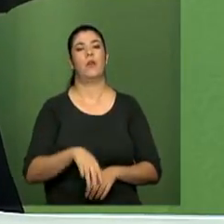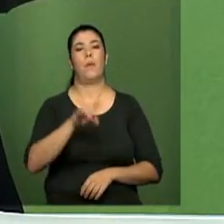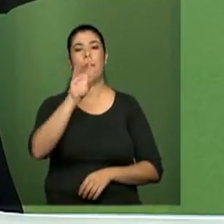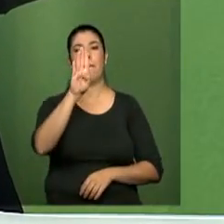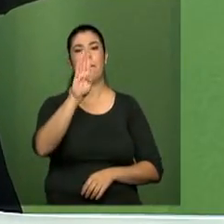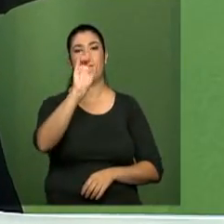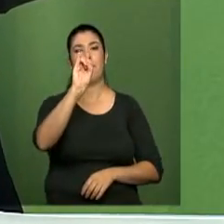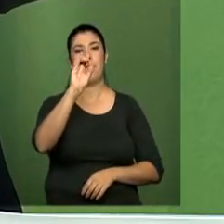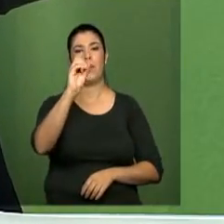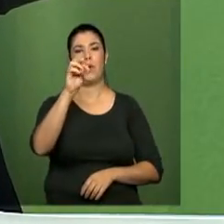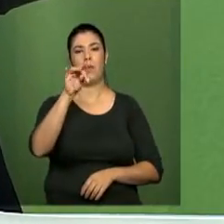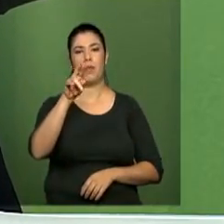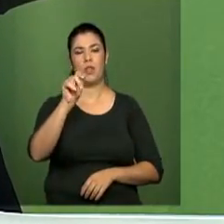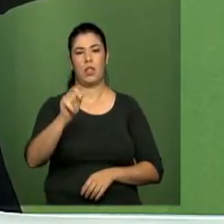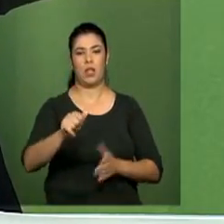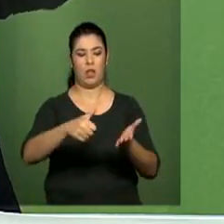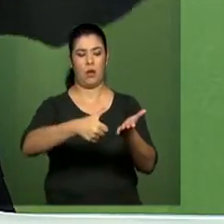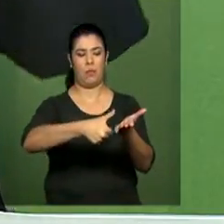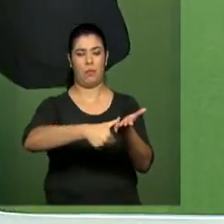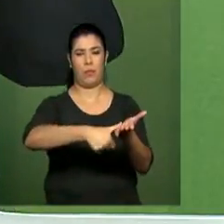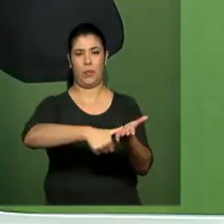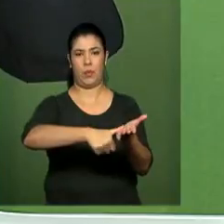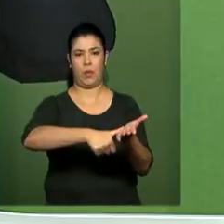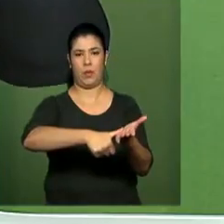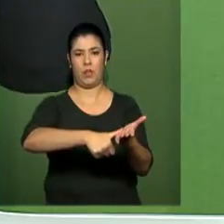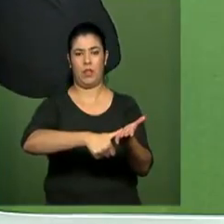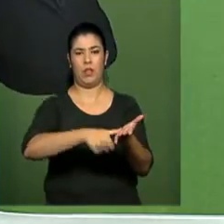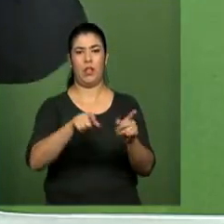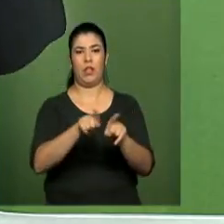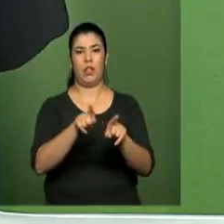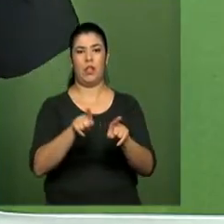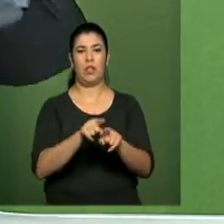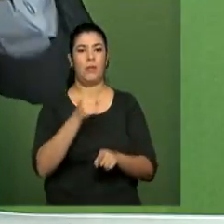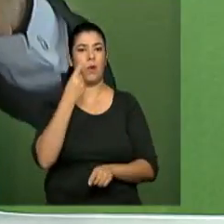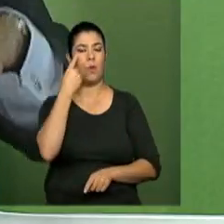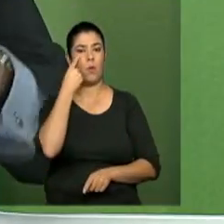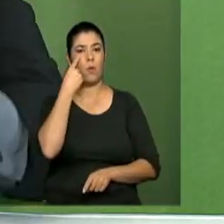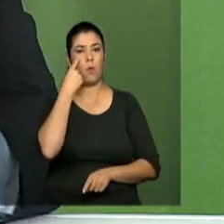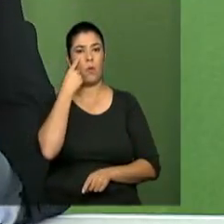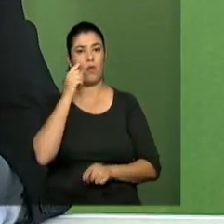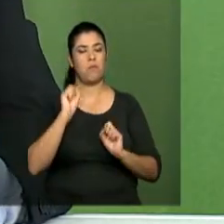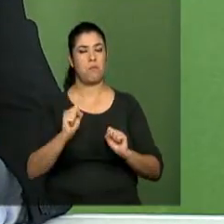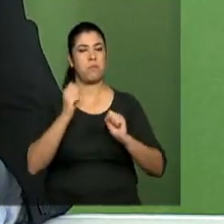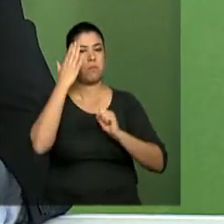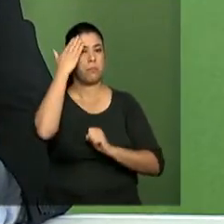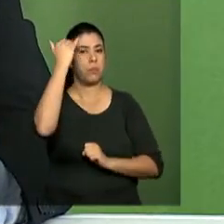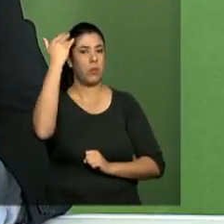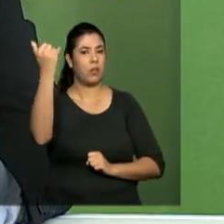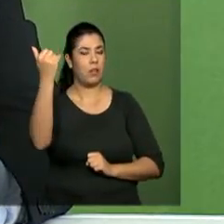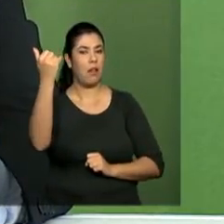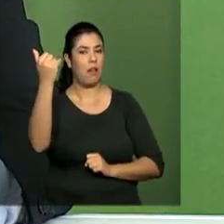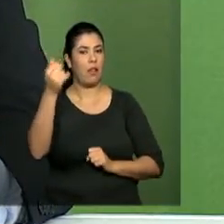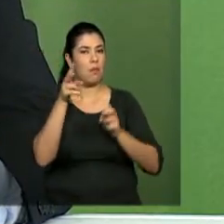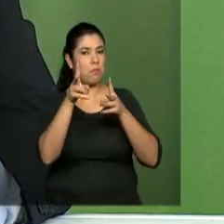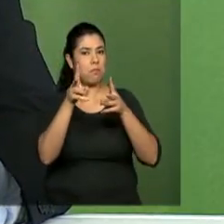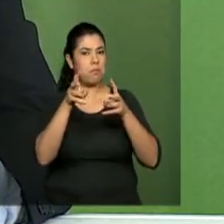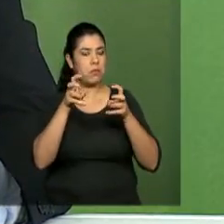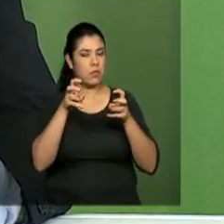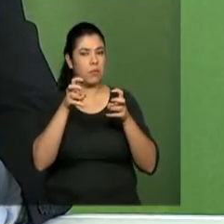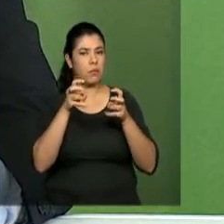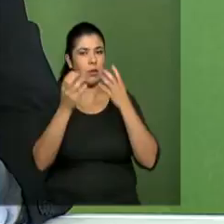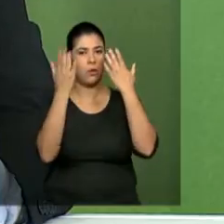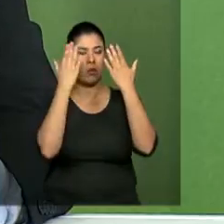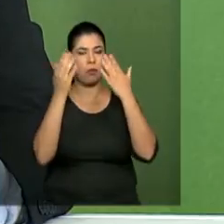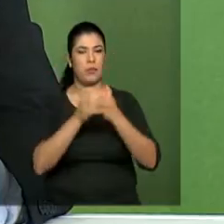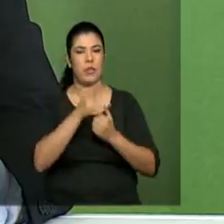desde a da biometria da impressão digital até a íris dos olhos os mais modernos possíveis que faz uma identificação do cara crachá